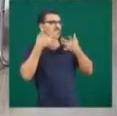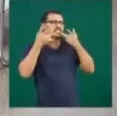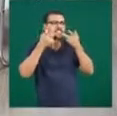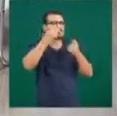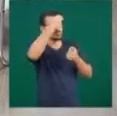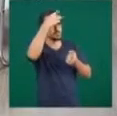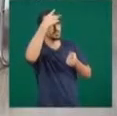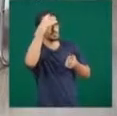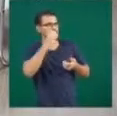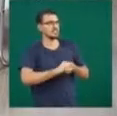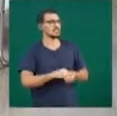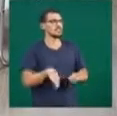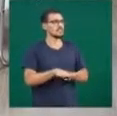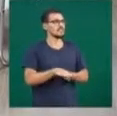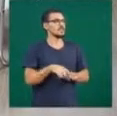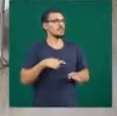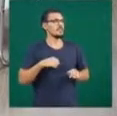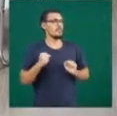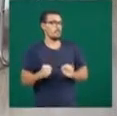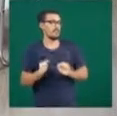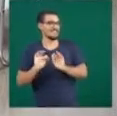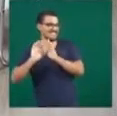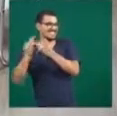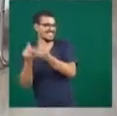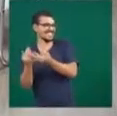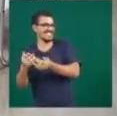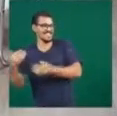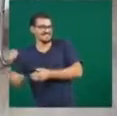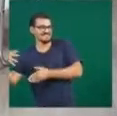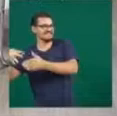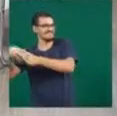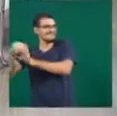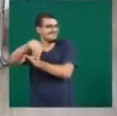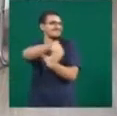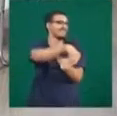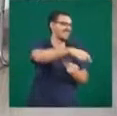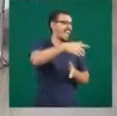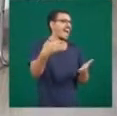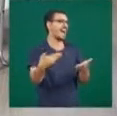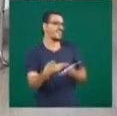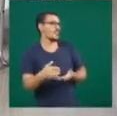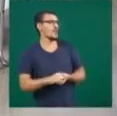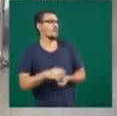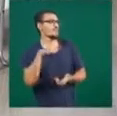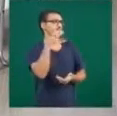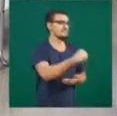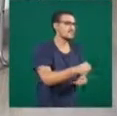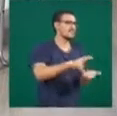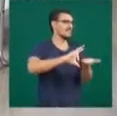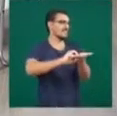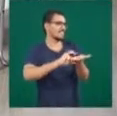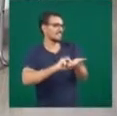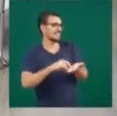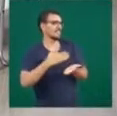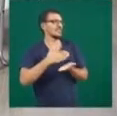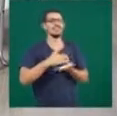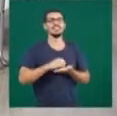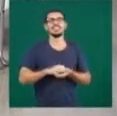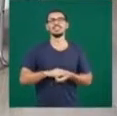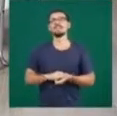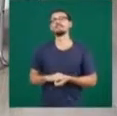dizer, já pode sair de casa. Já pode, acabando o jornal, já pode correr para lá, retirar o ingresso. Hoje, a partir de uma